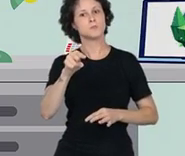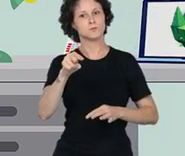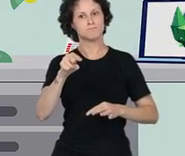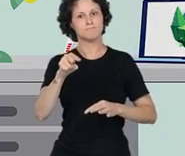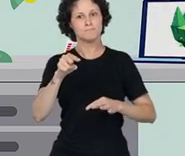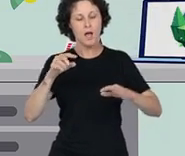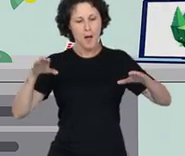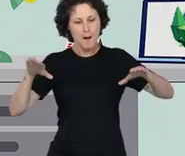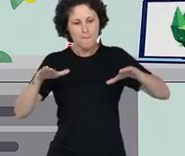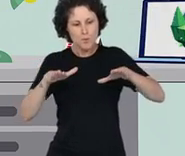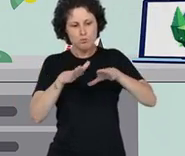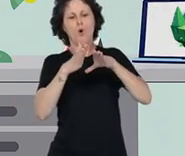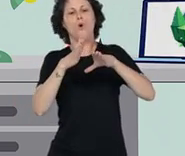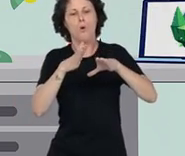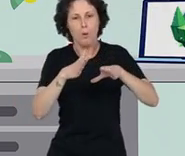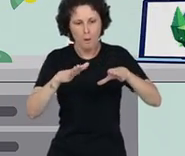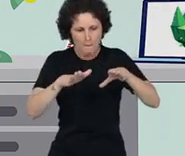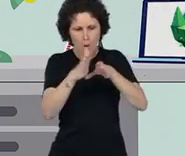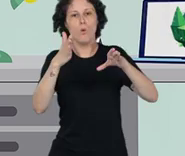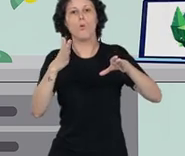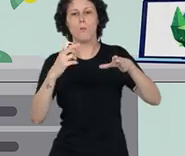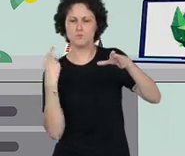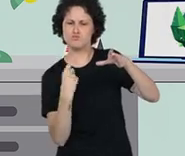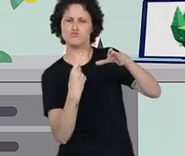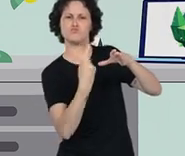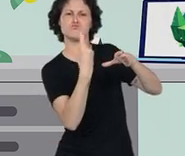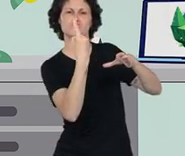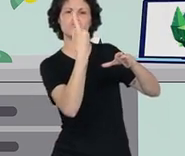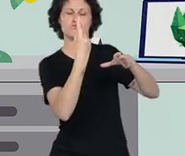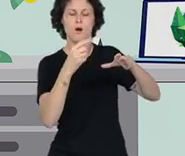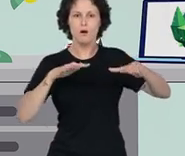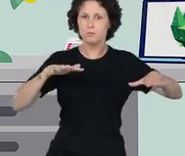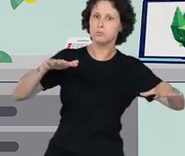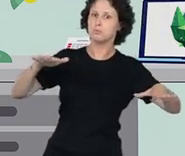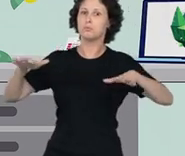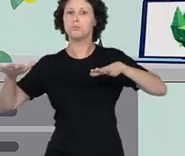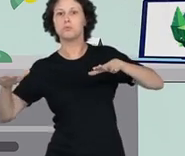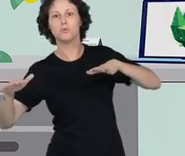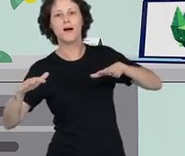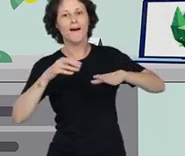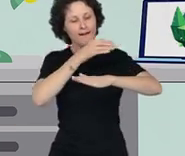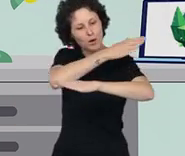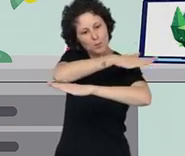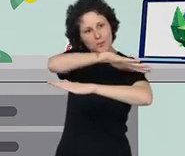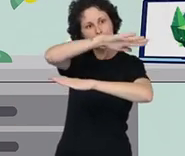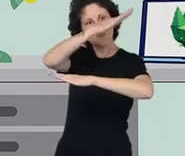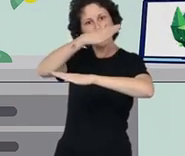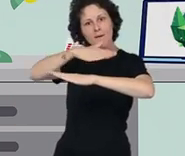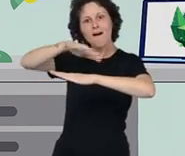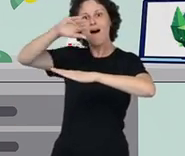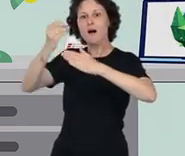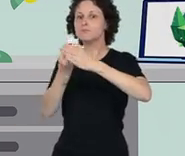tectônicas, as montanhas também podem ser formadas através de vulcões e podem surgir pelo desgaste das rochas naquele local. Mas isso